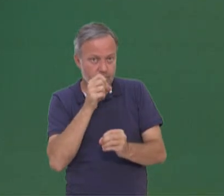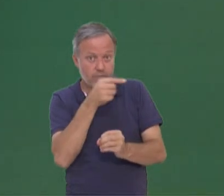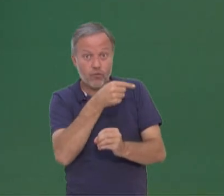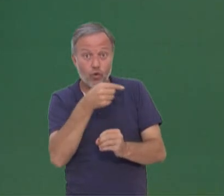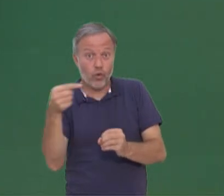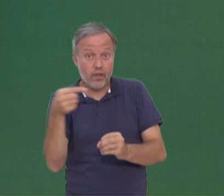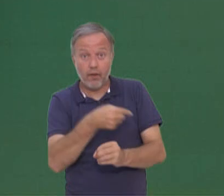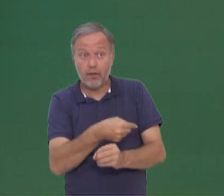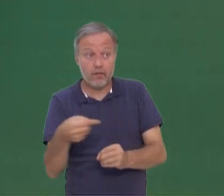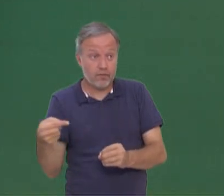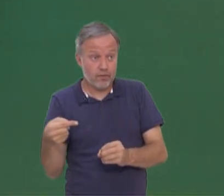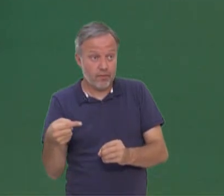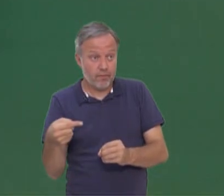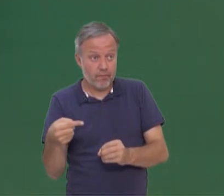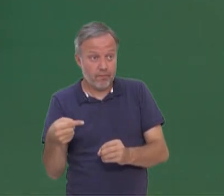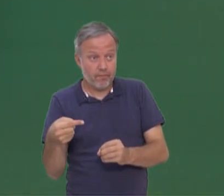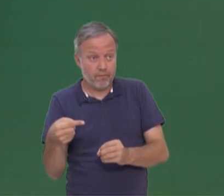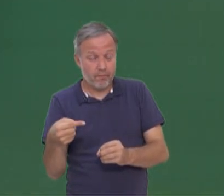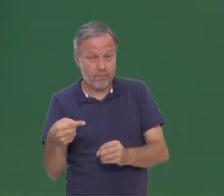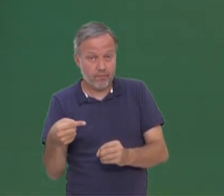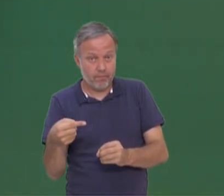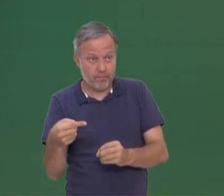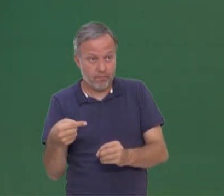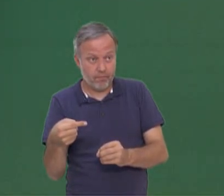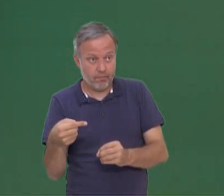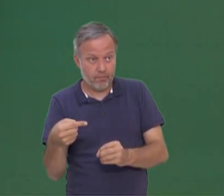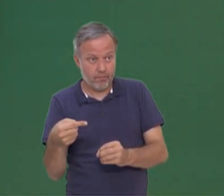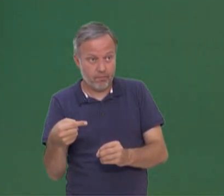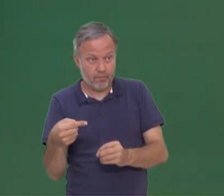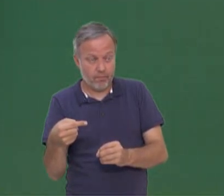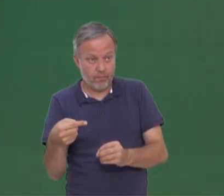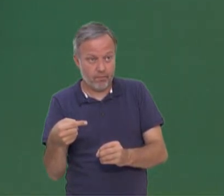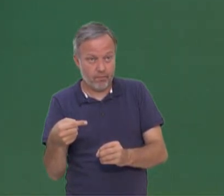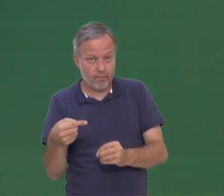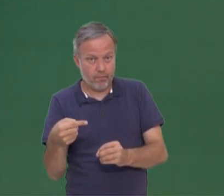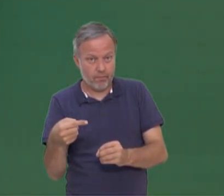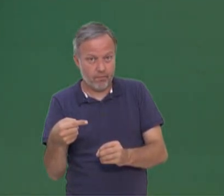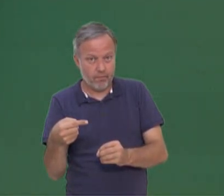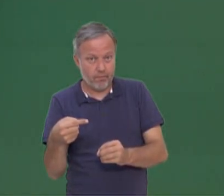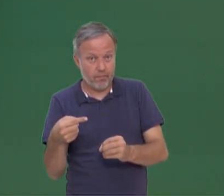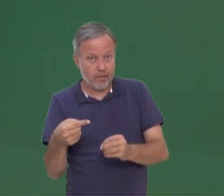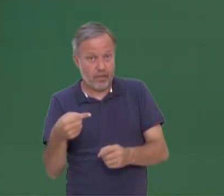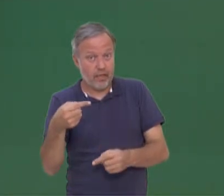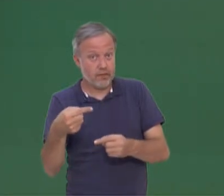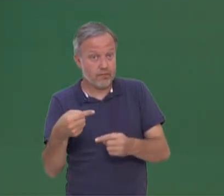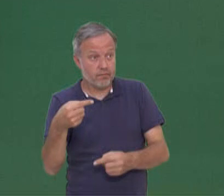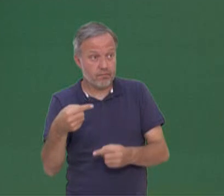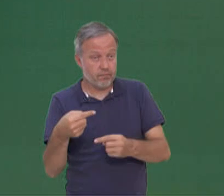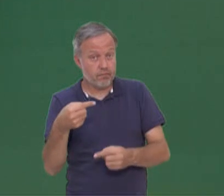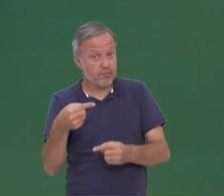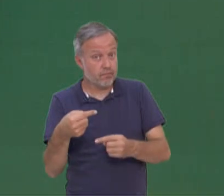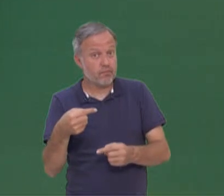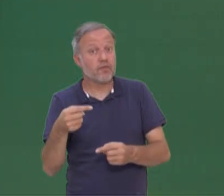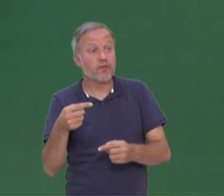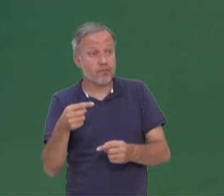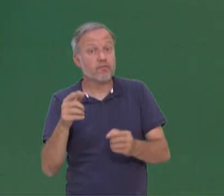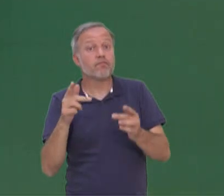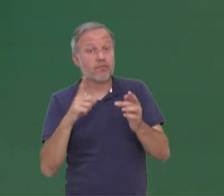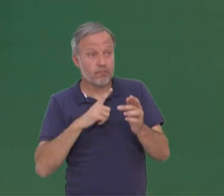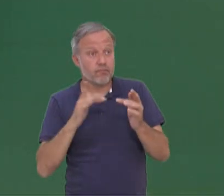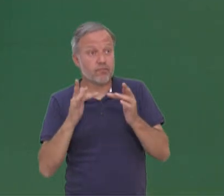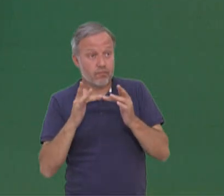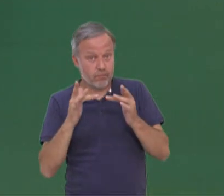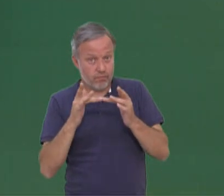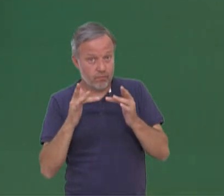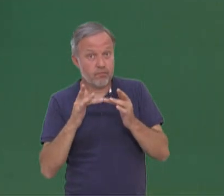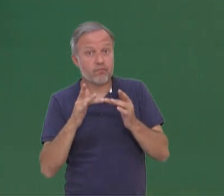linhas, que são as camadas que interagem com a água, as camadas polares. Por que só vemos duas linhas? Porque é onde o